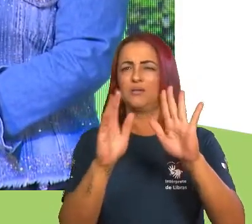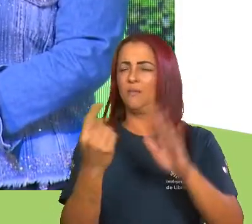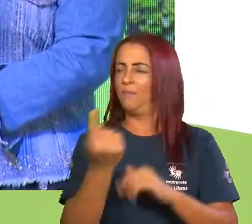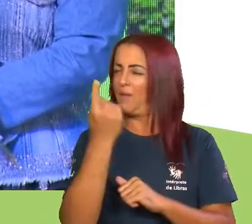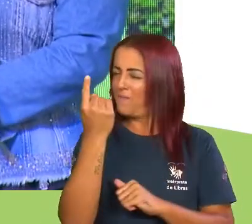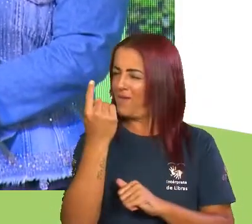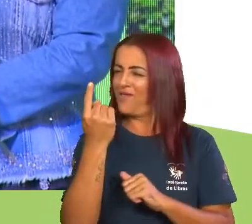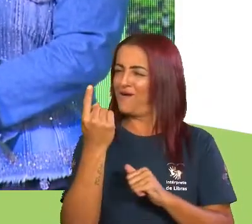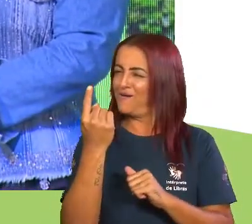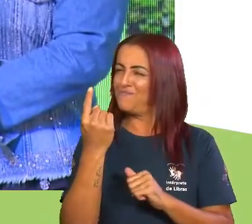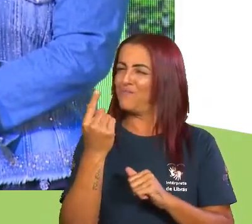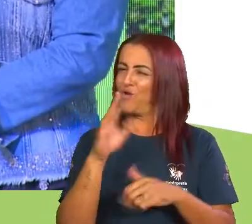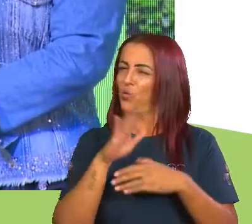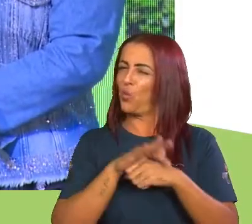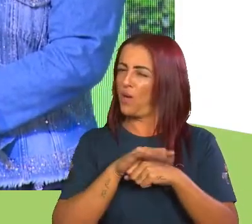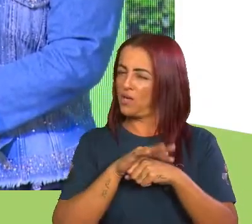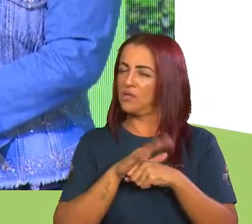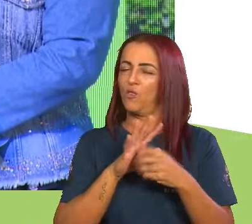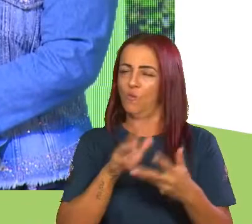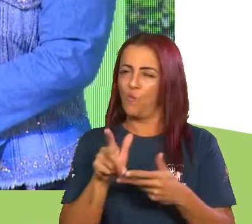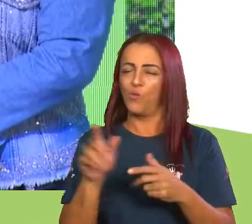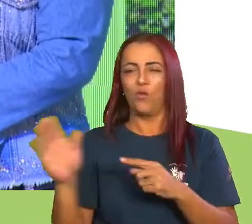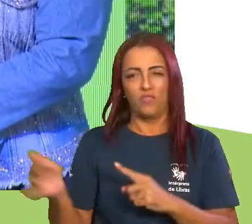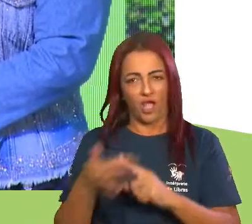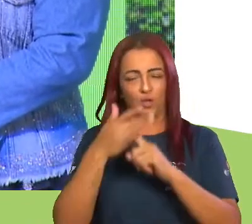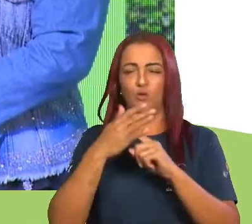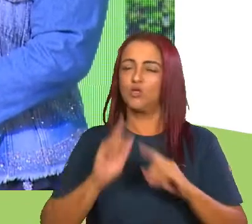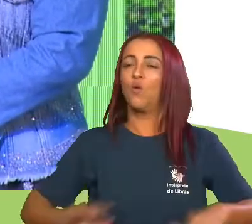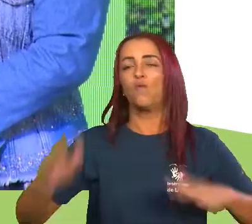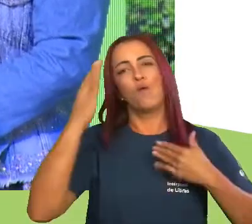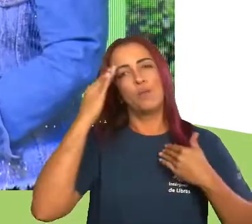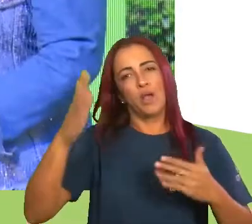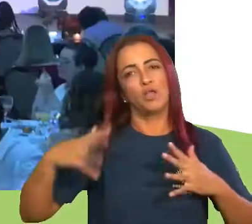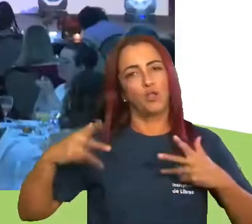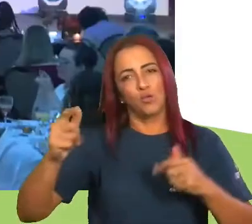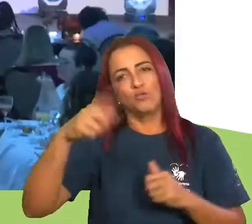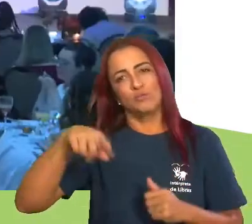doenças raras e novas tecnologias. Muito obrigado a todos vocês.